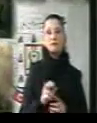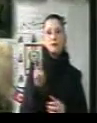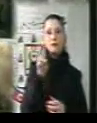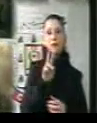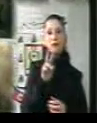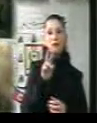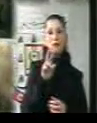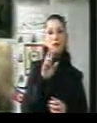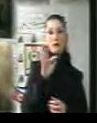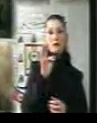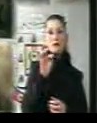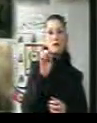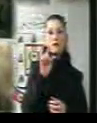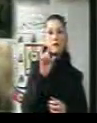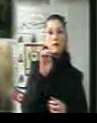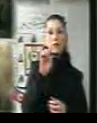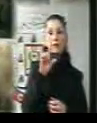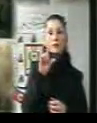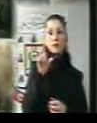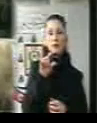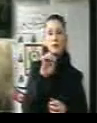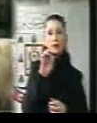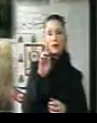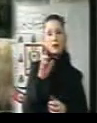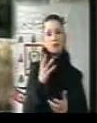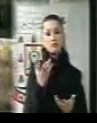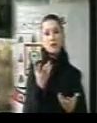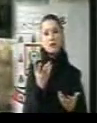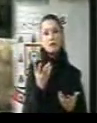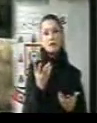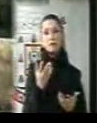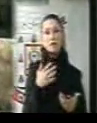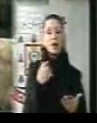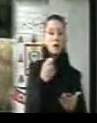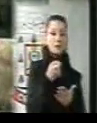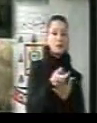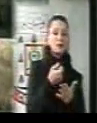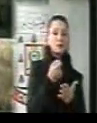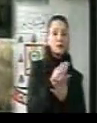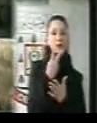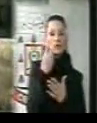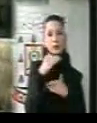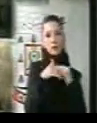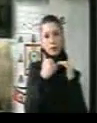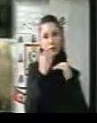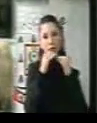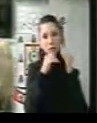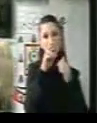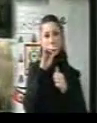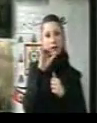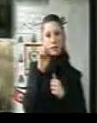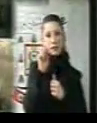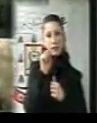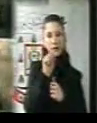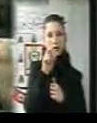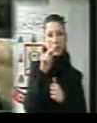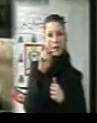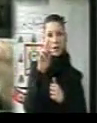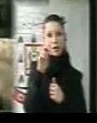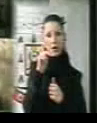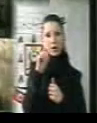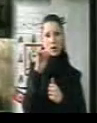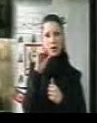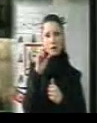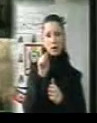Vereador Felza, na realidade, o investimento nas duas obras, na via rápida e no contorno